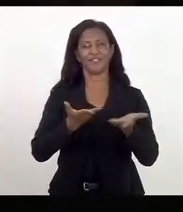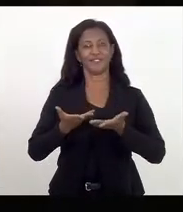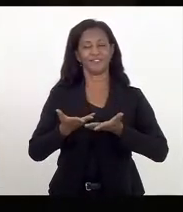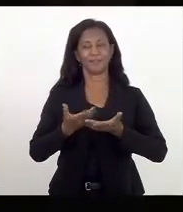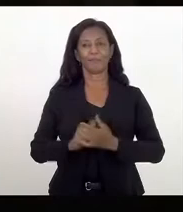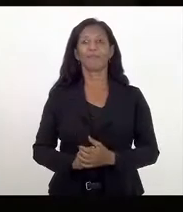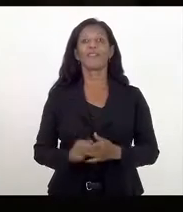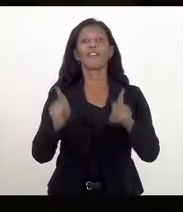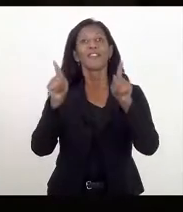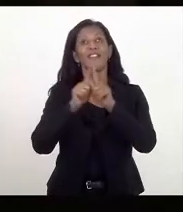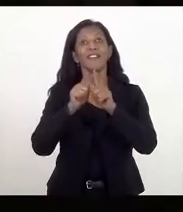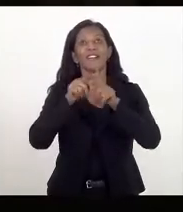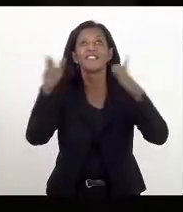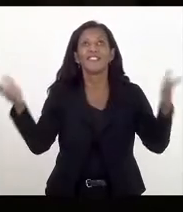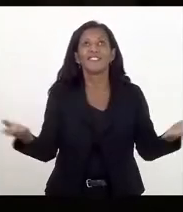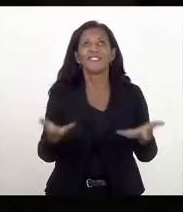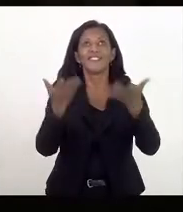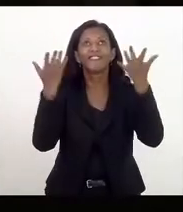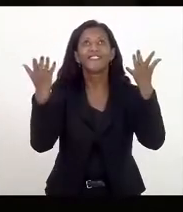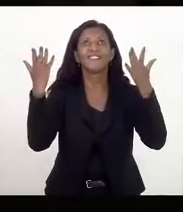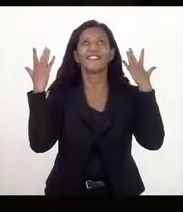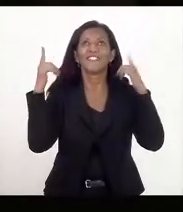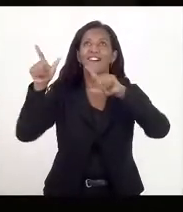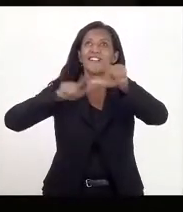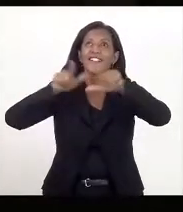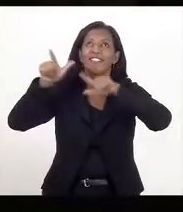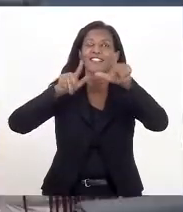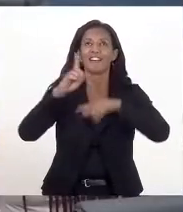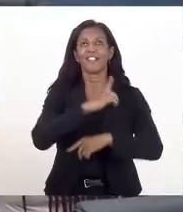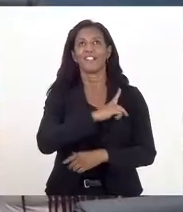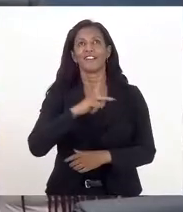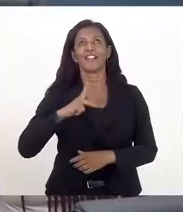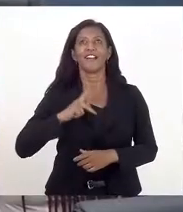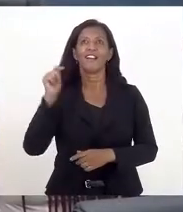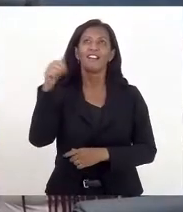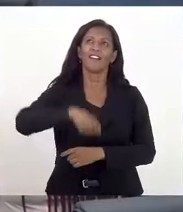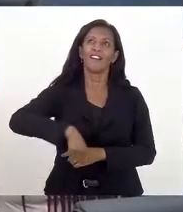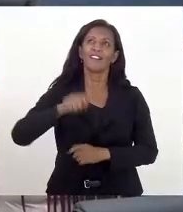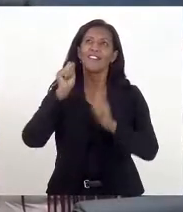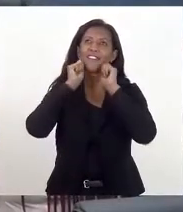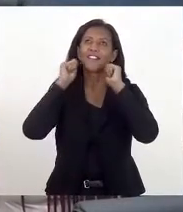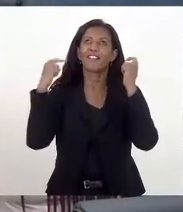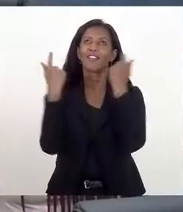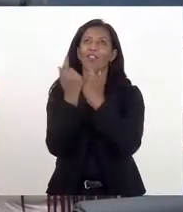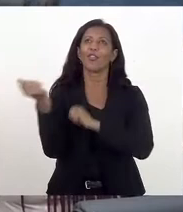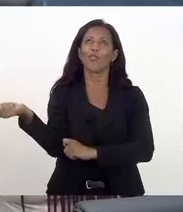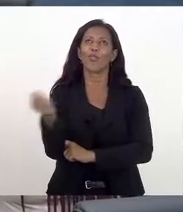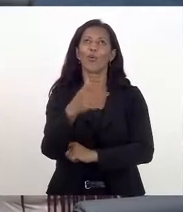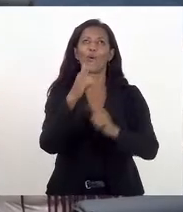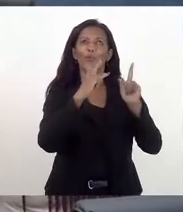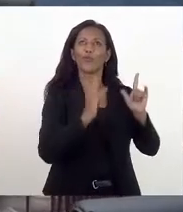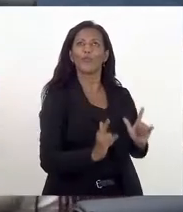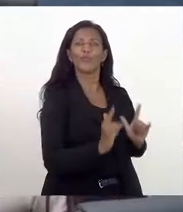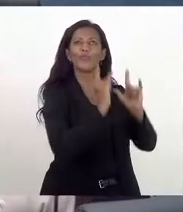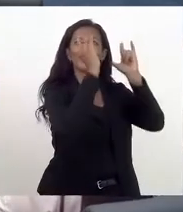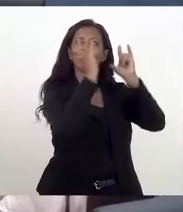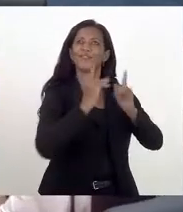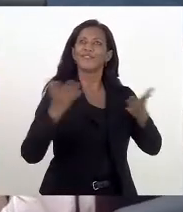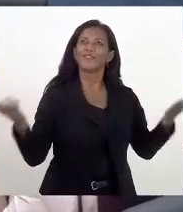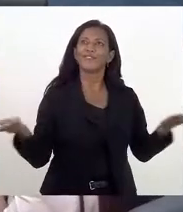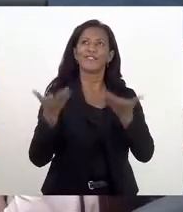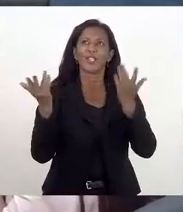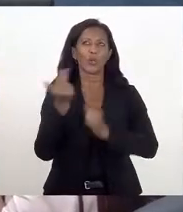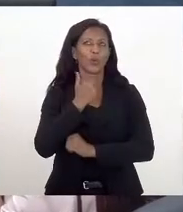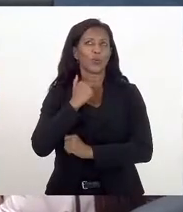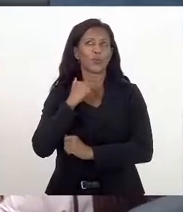receber os servidores da Defensoria Pública aqui na nossa nova sede, eu não